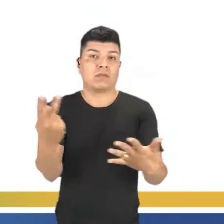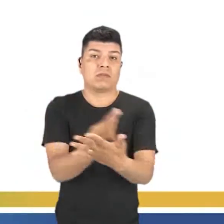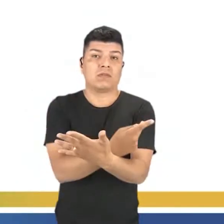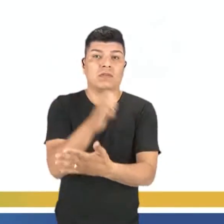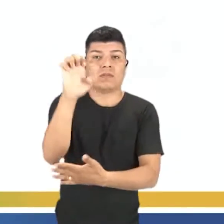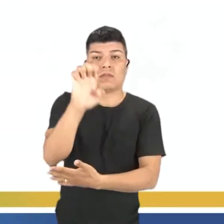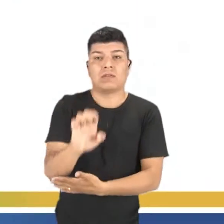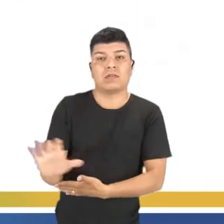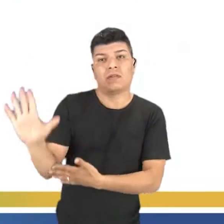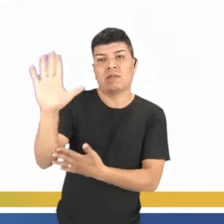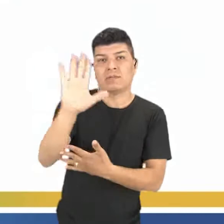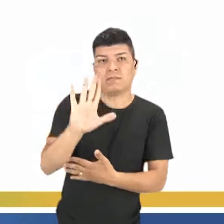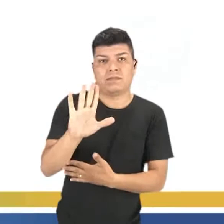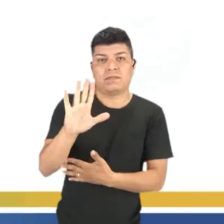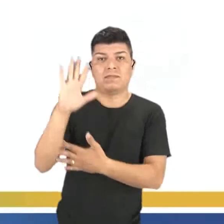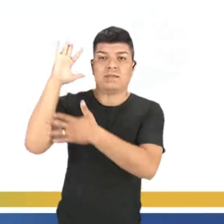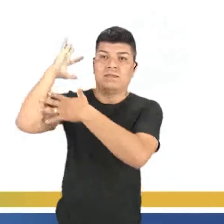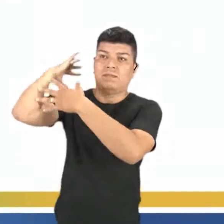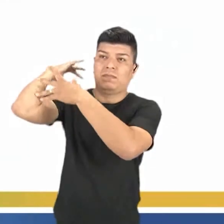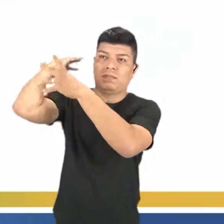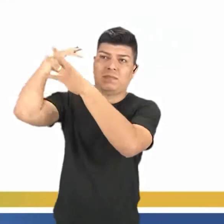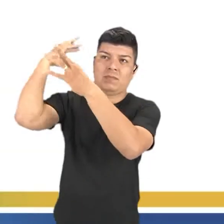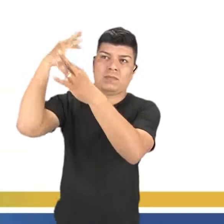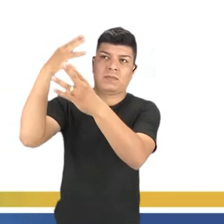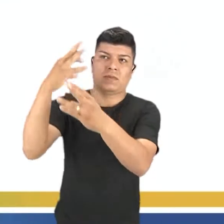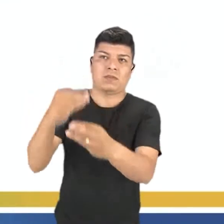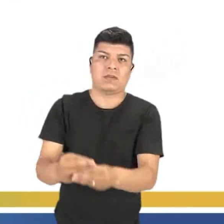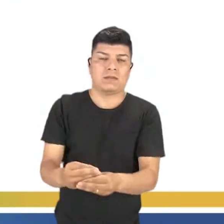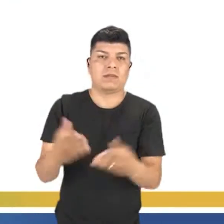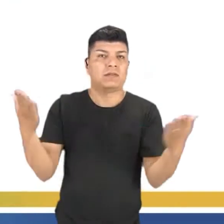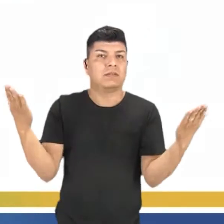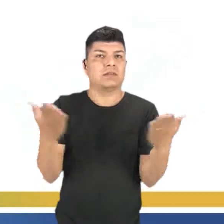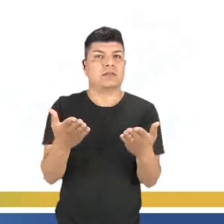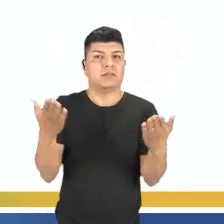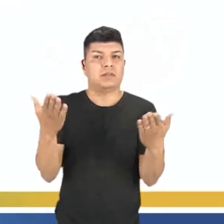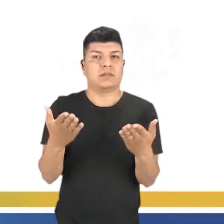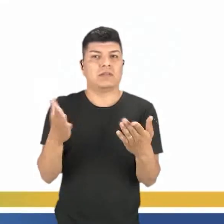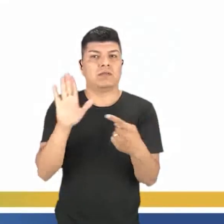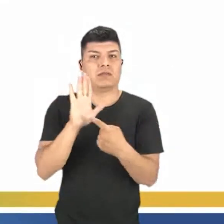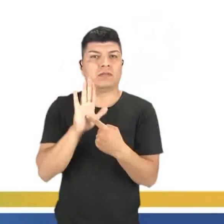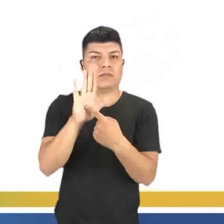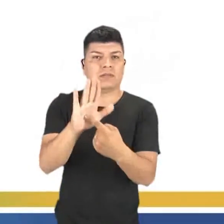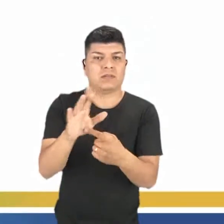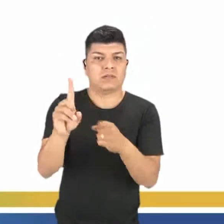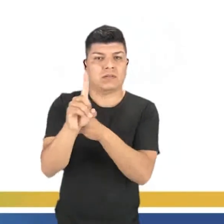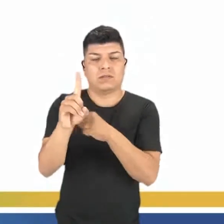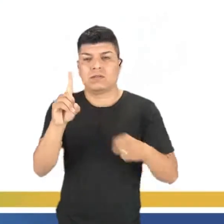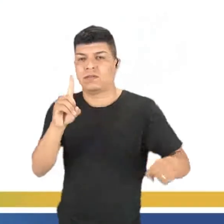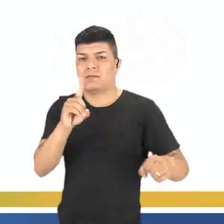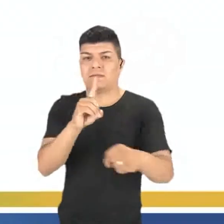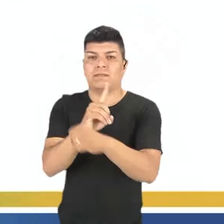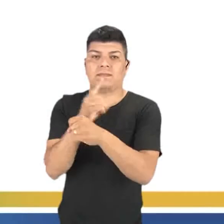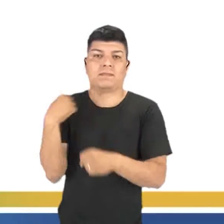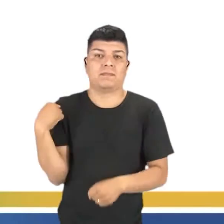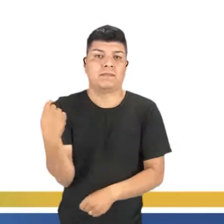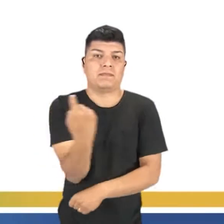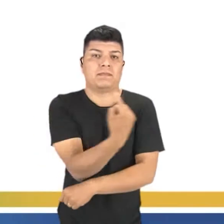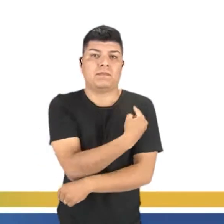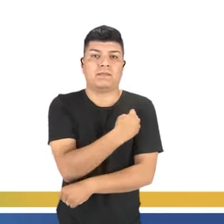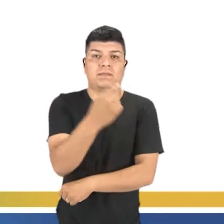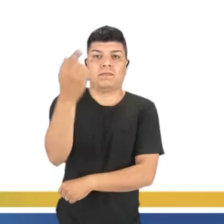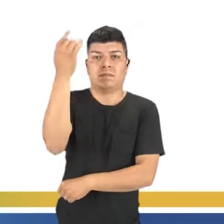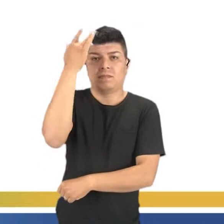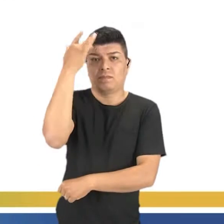Europa, que até hoje, né, vamos dizer assim, reflete na nossa sociedade, que foi o